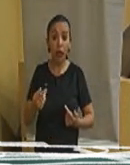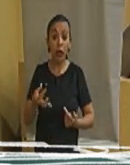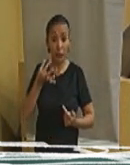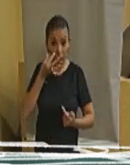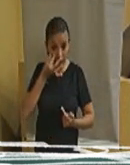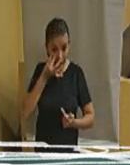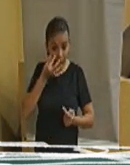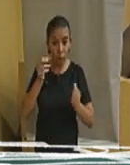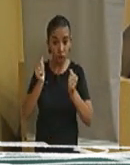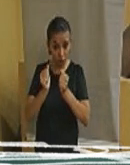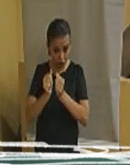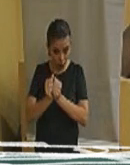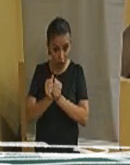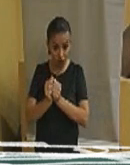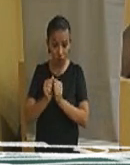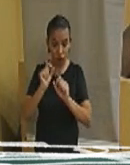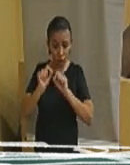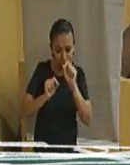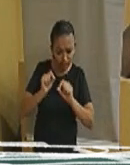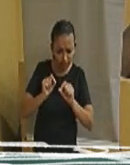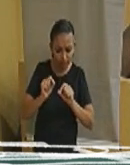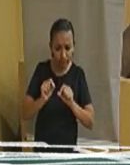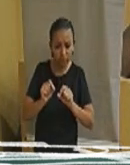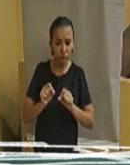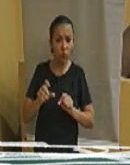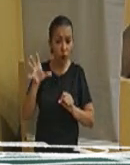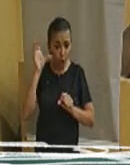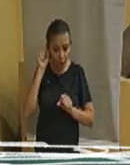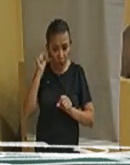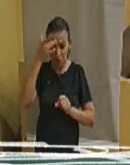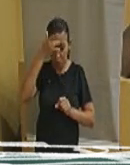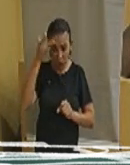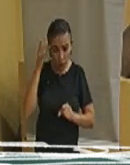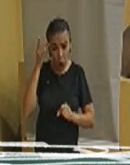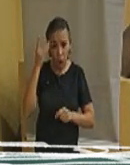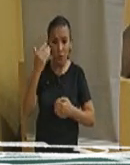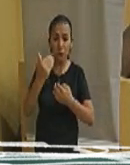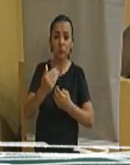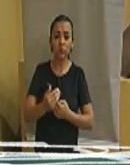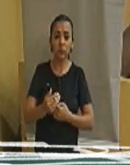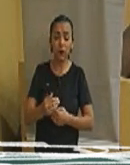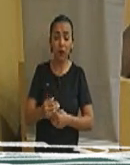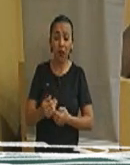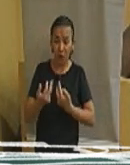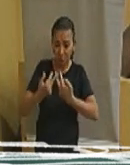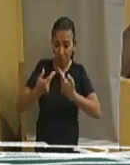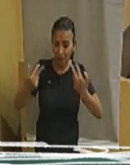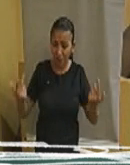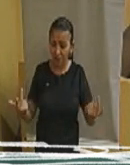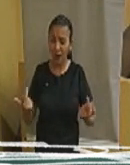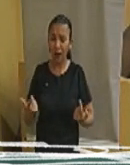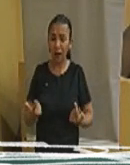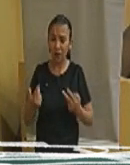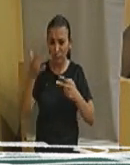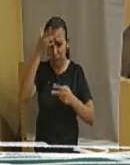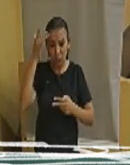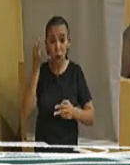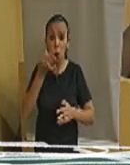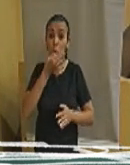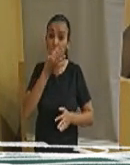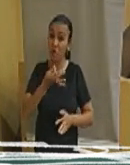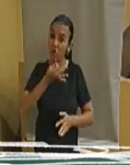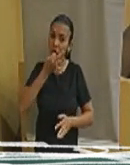presenciando e ouvindo diversas vozes, vivenciando inúmeros olhares sobre a